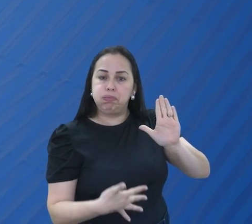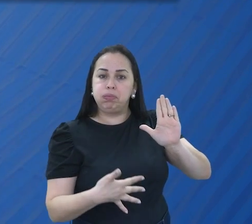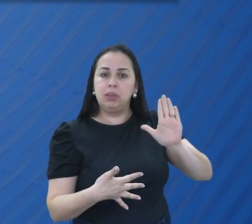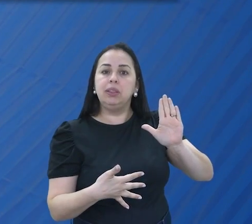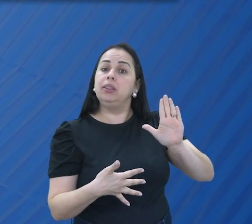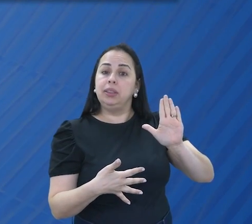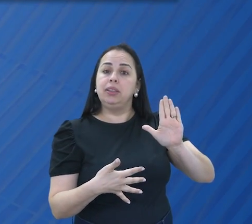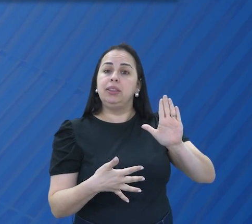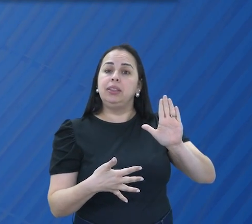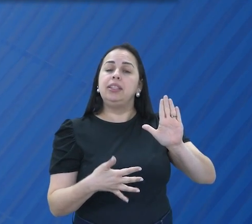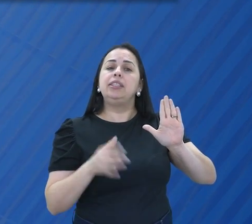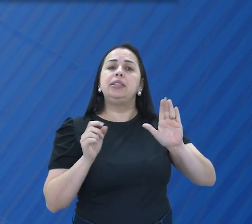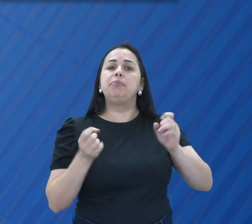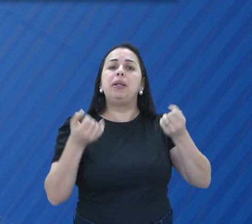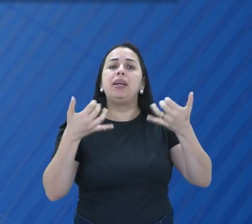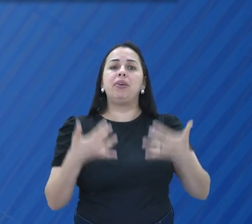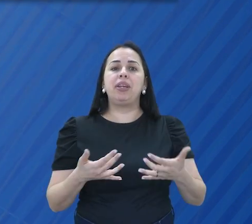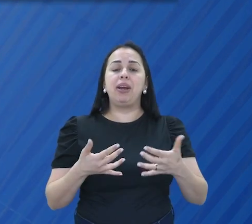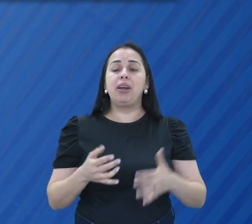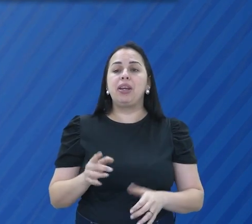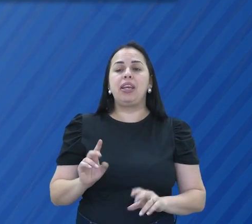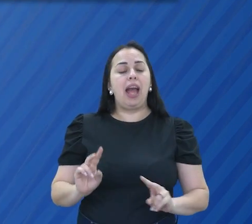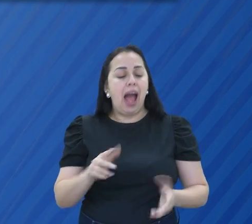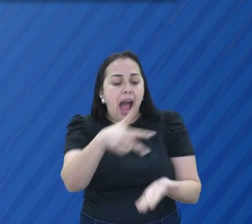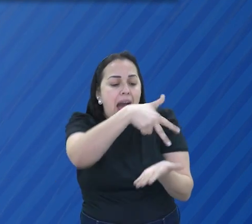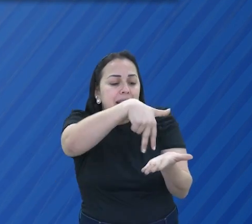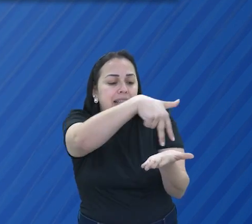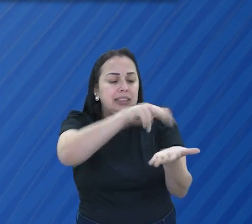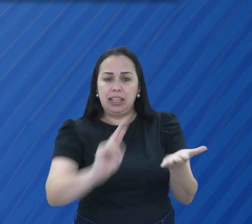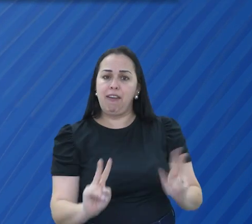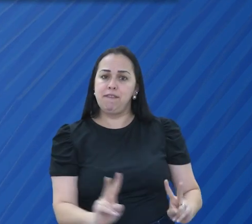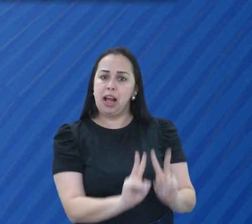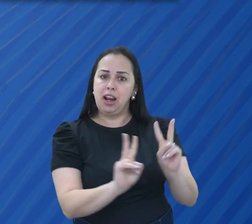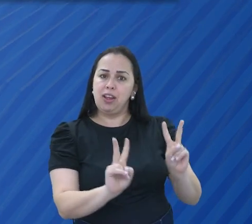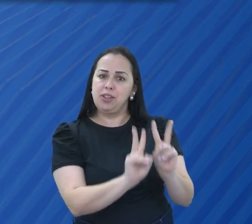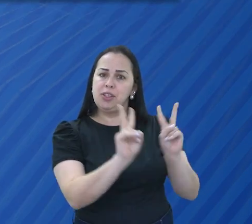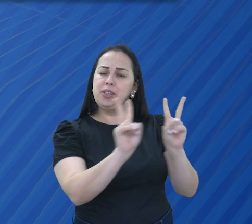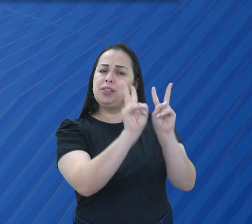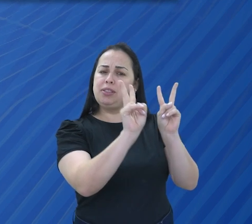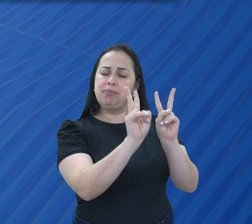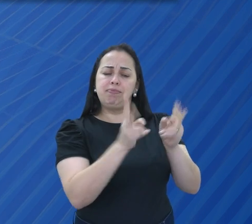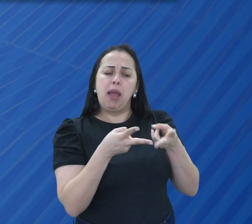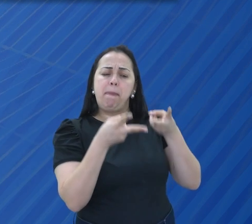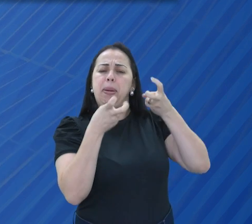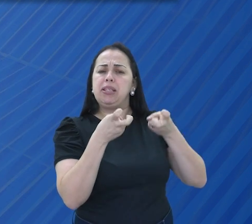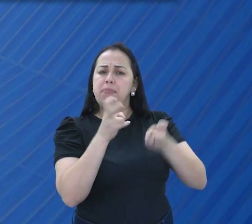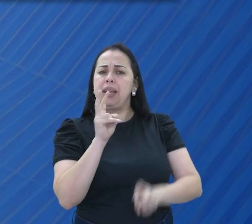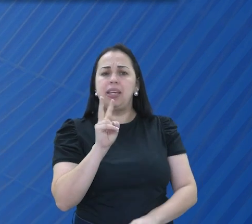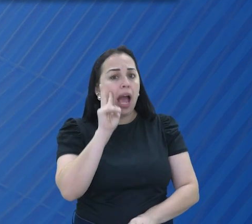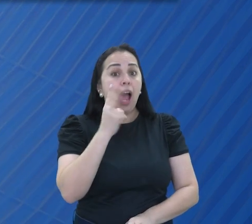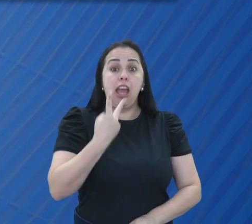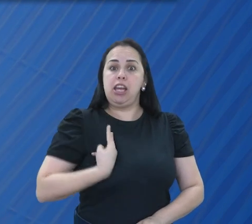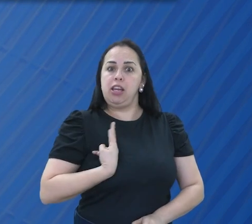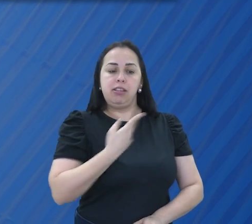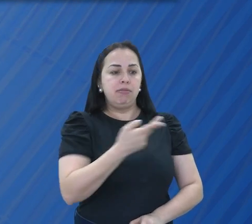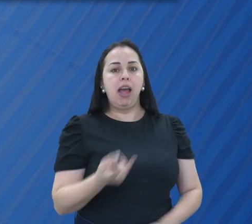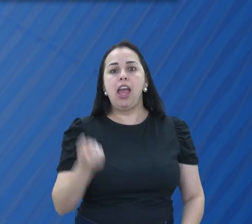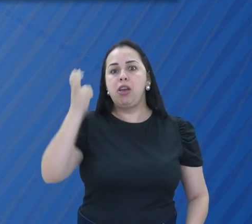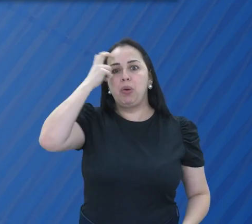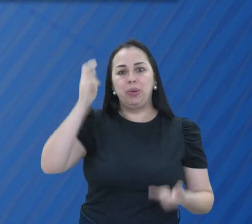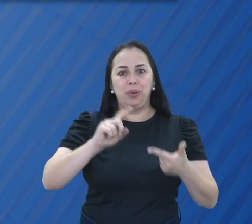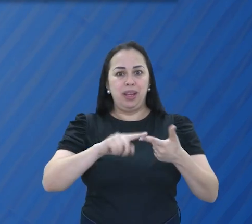pelos parlamentares, destaca que celebrar a dança no município é uma das formas de reconhecer a importância